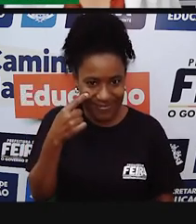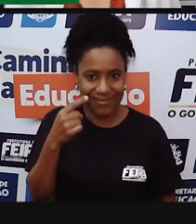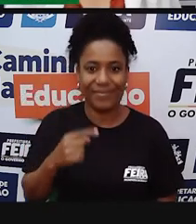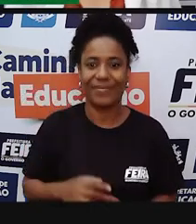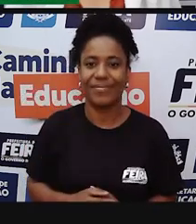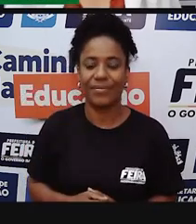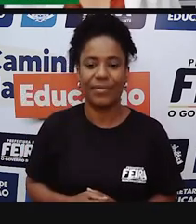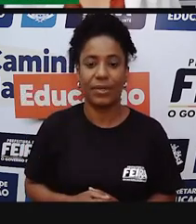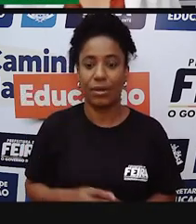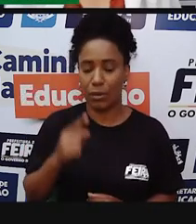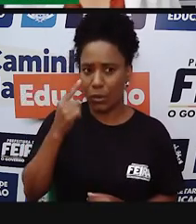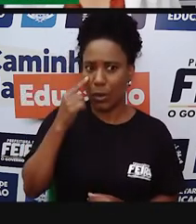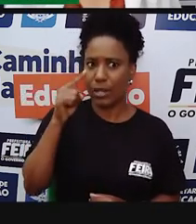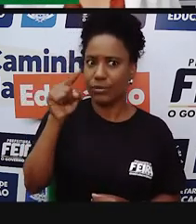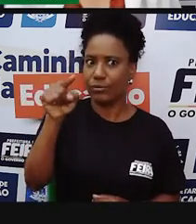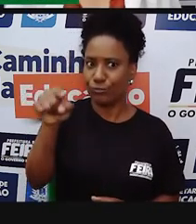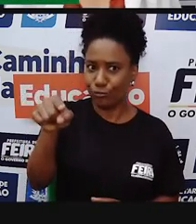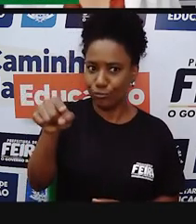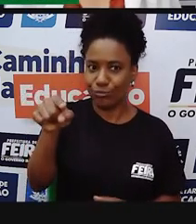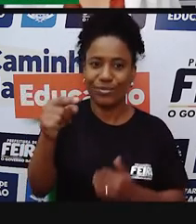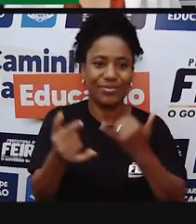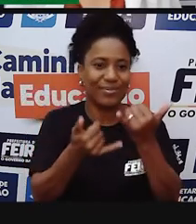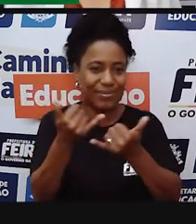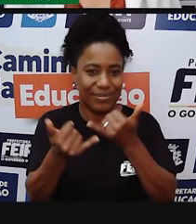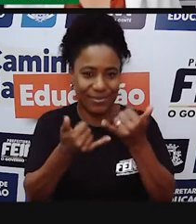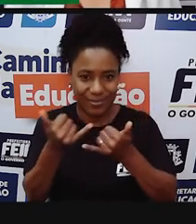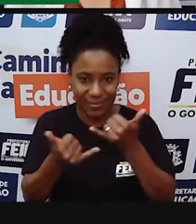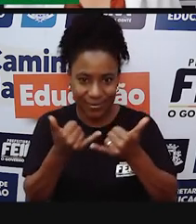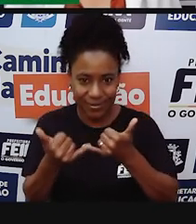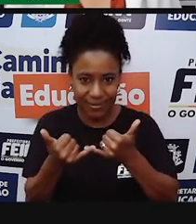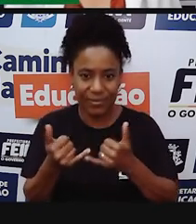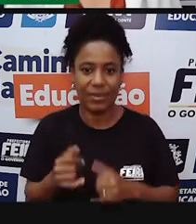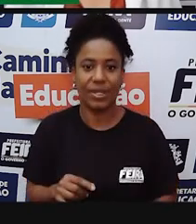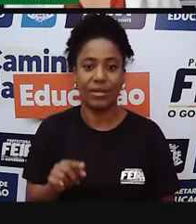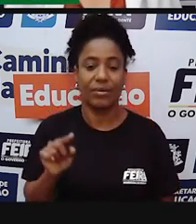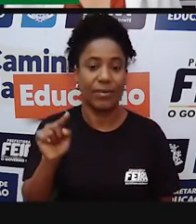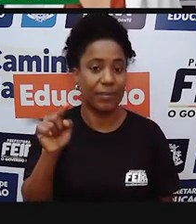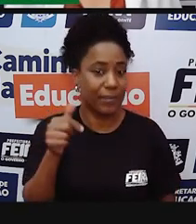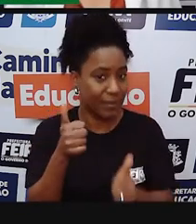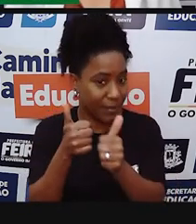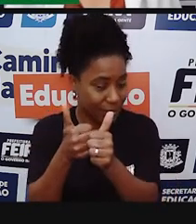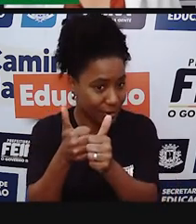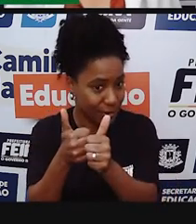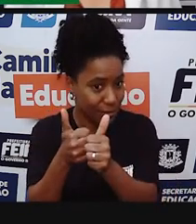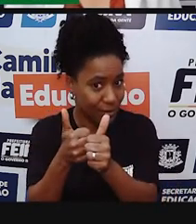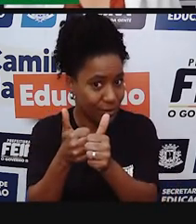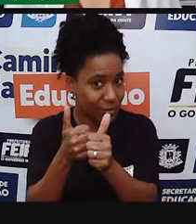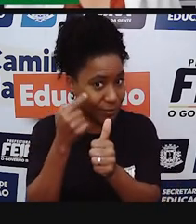aquele brinquedo o petróleo e aí eu chego perto